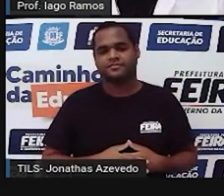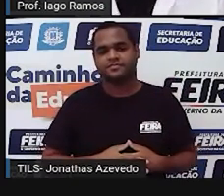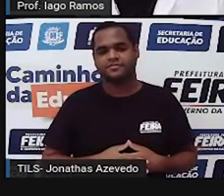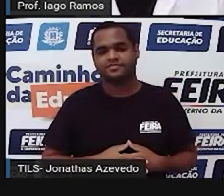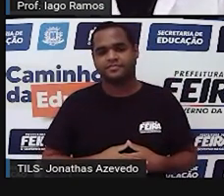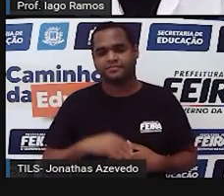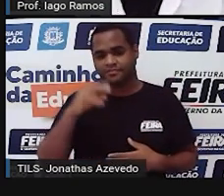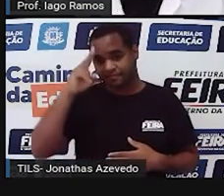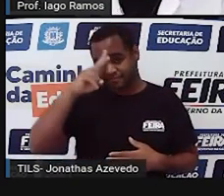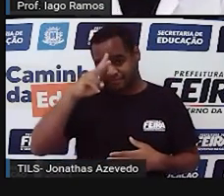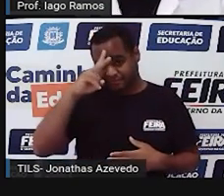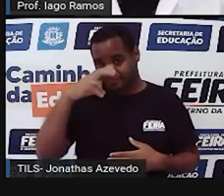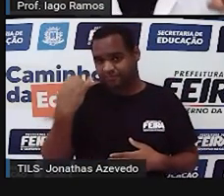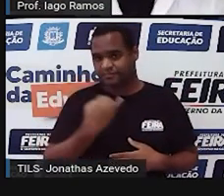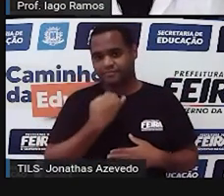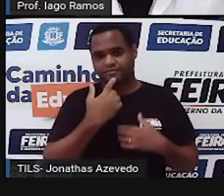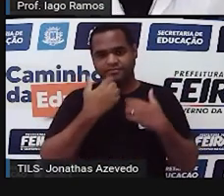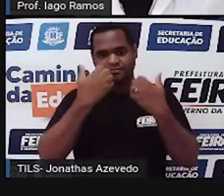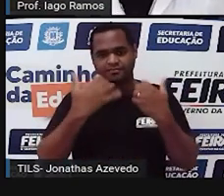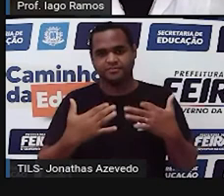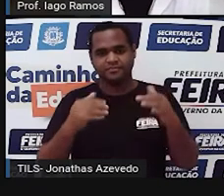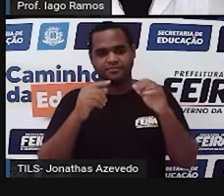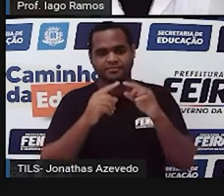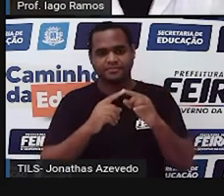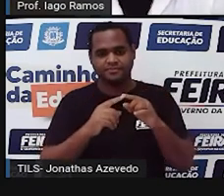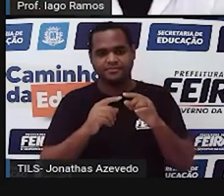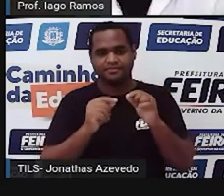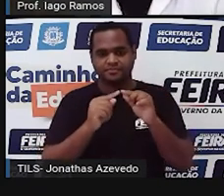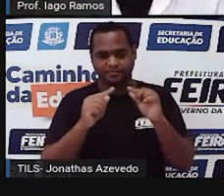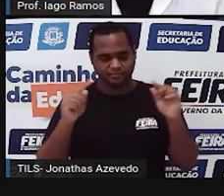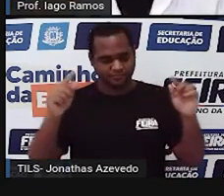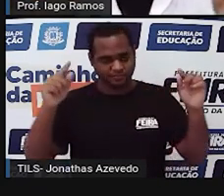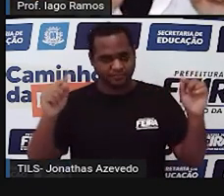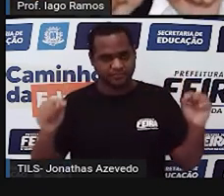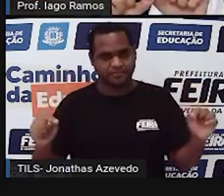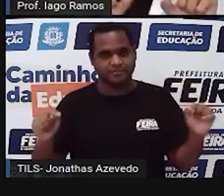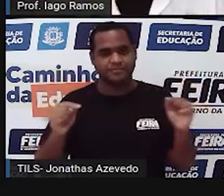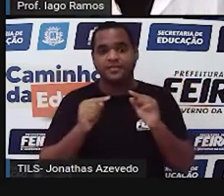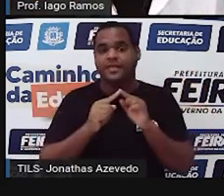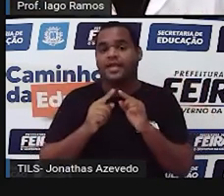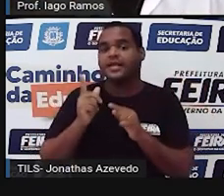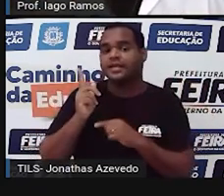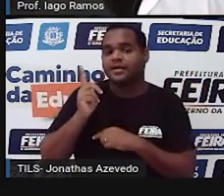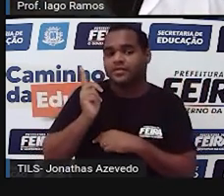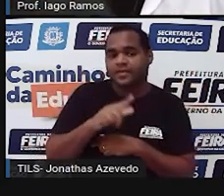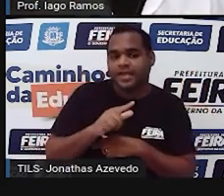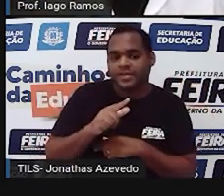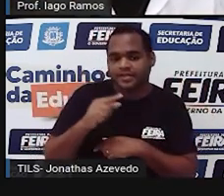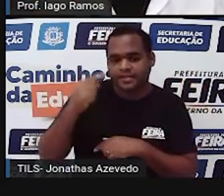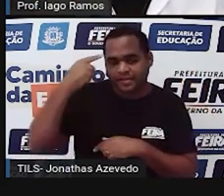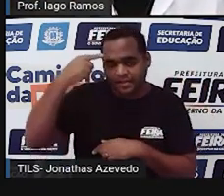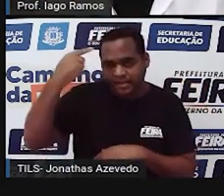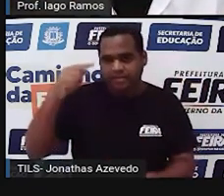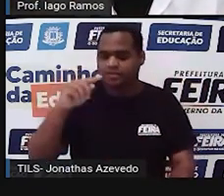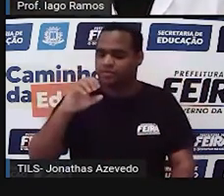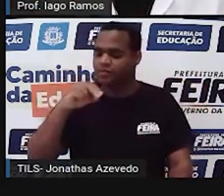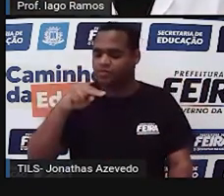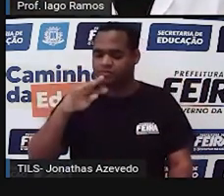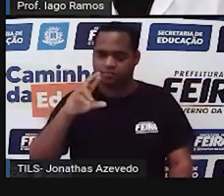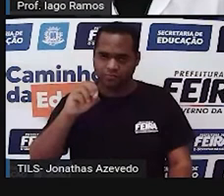E lembra que eu acabei de falar do Contorno tá você correndo por fora do campo isso é o